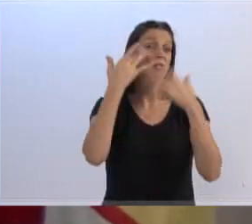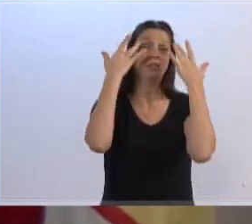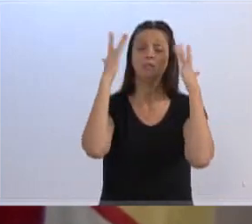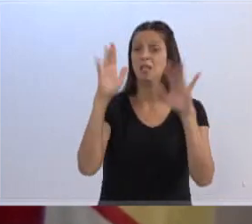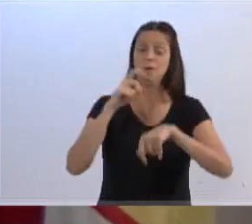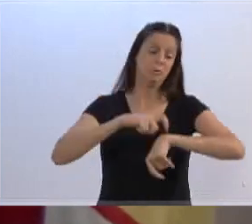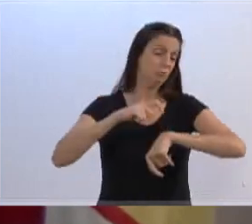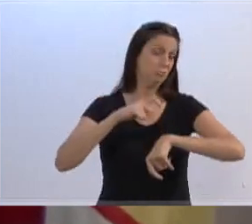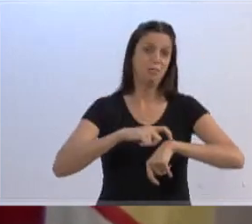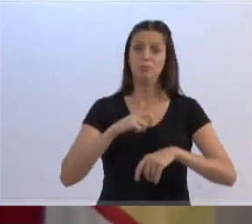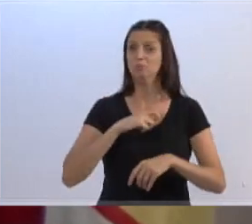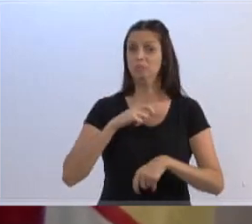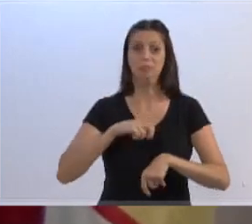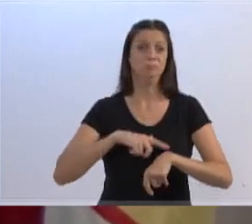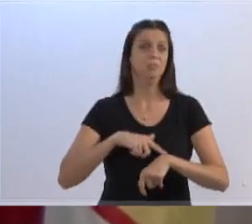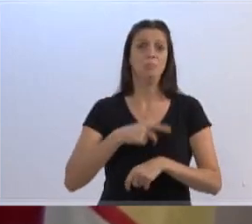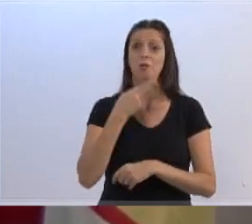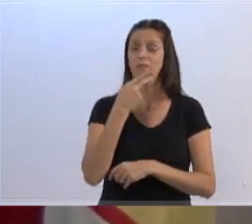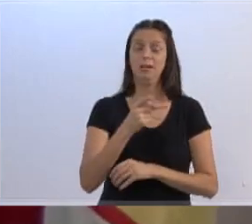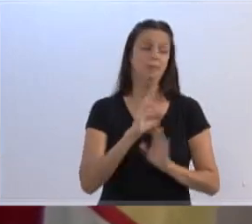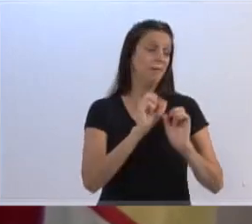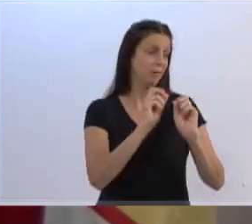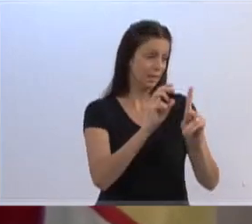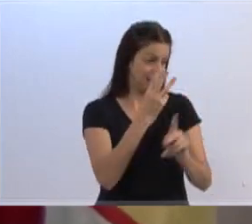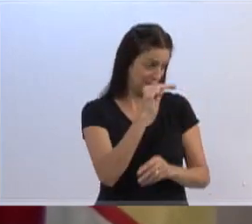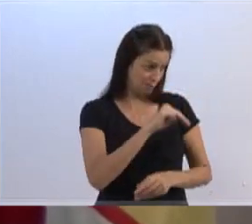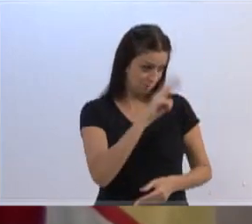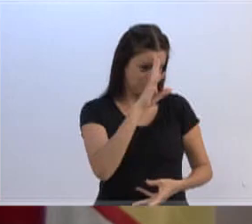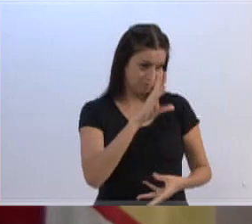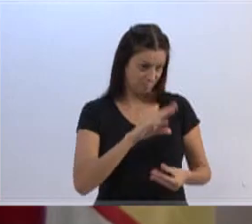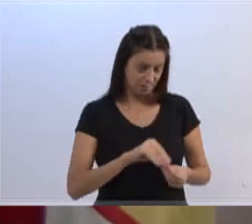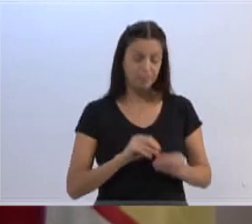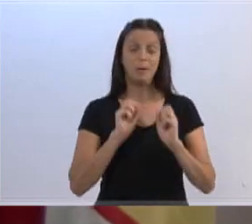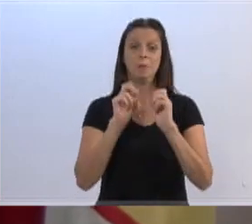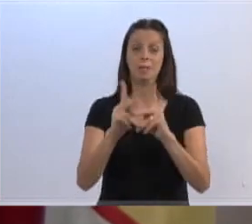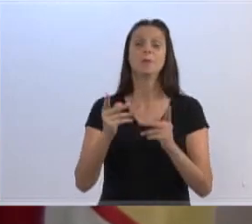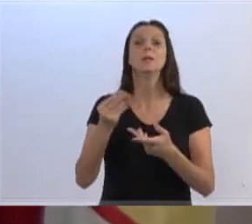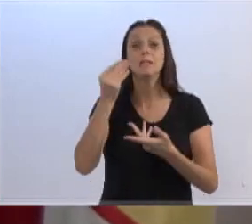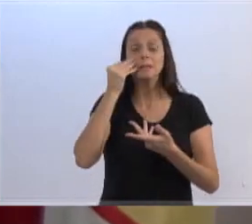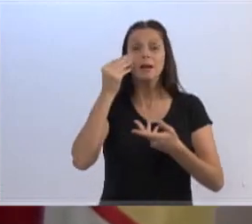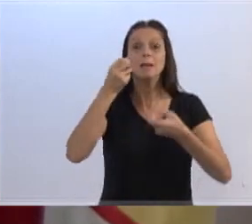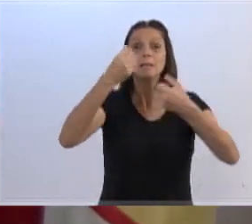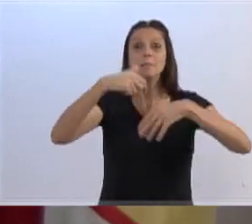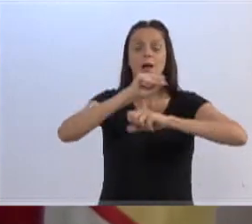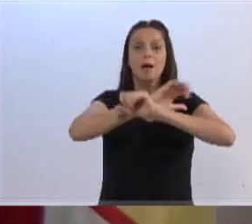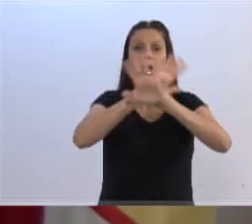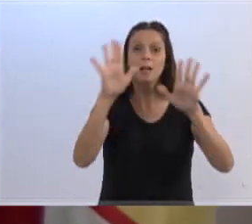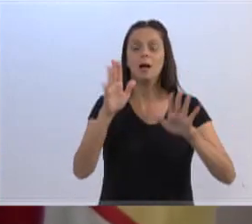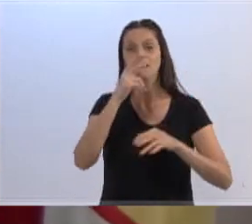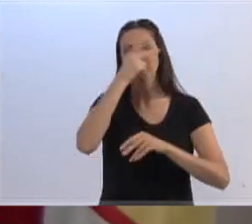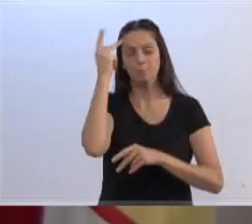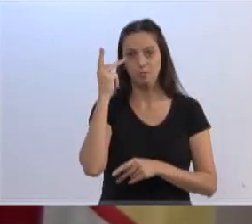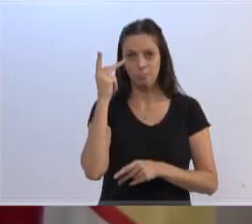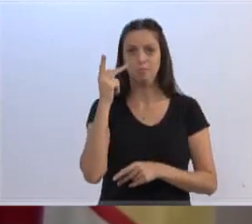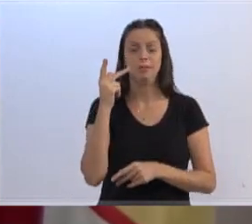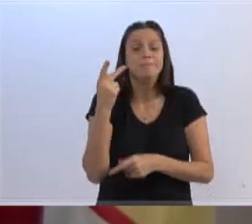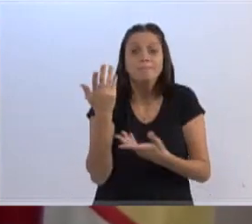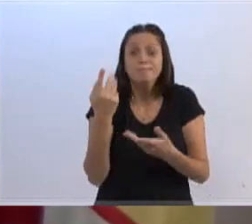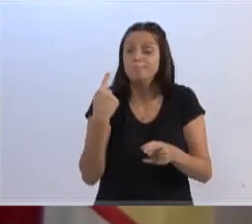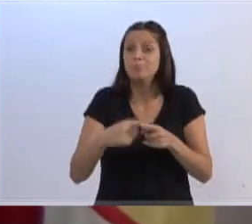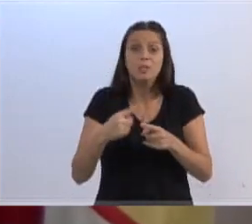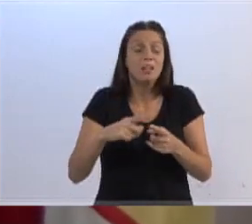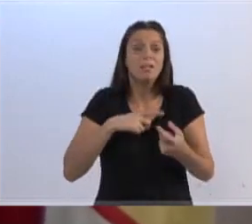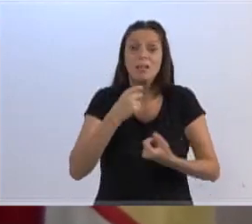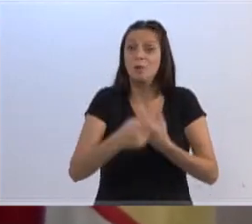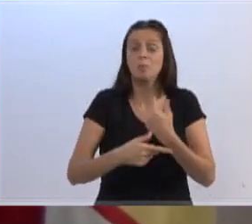aqui. 3 minutos. Bem, eu gostaria de explicar de uma forma clara para a população, porque muitas pessoas da população não estão entendendo a verdade dessa